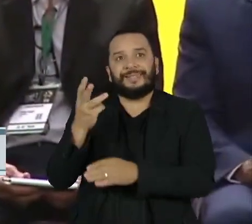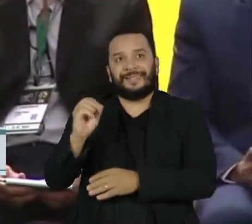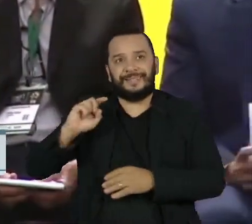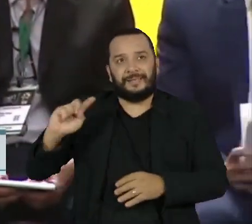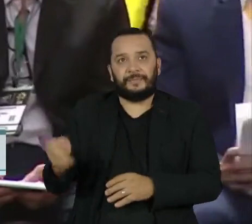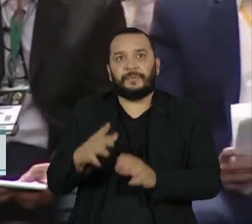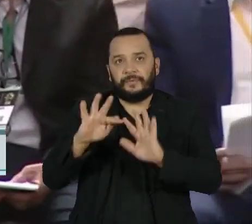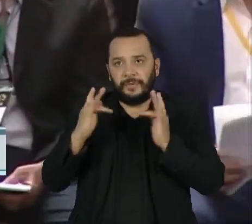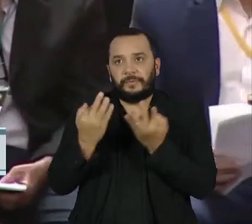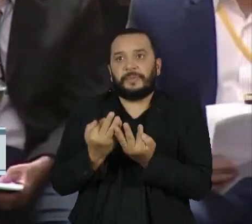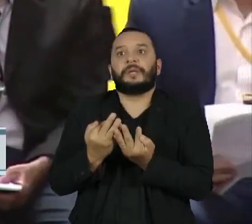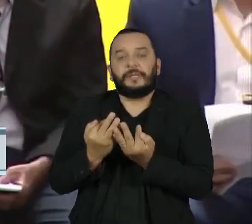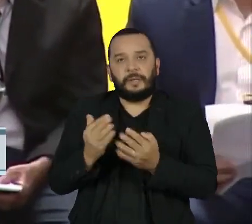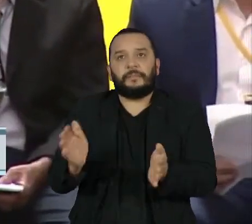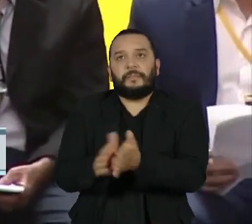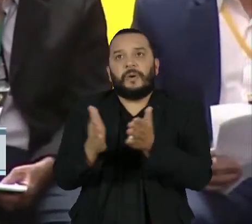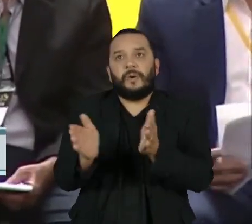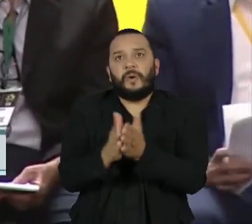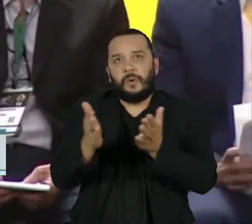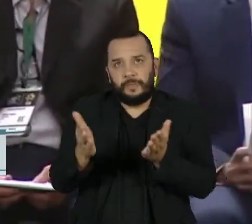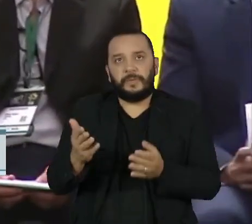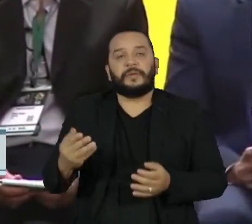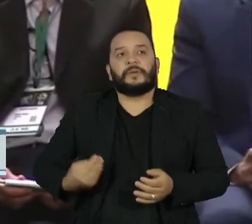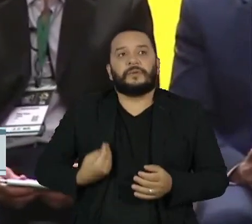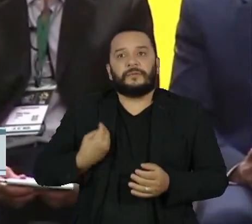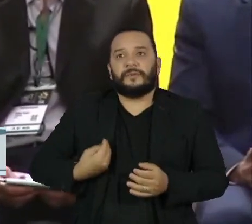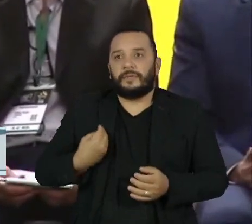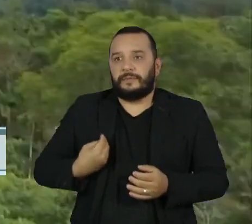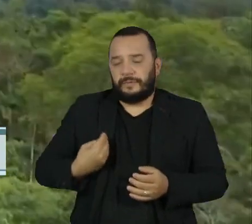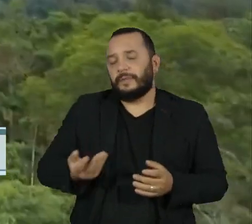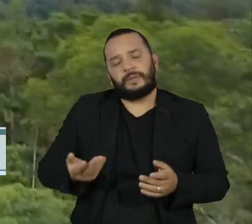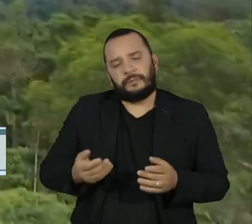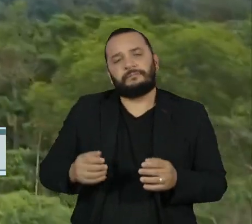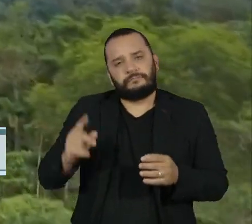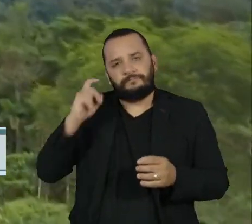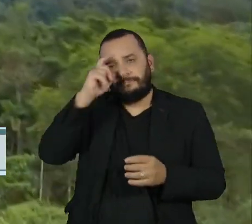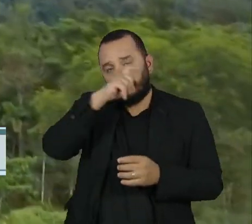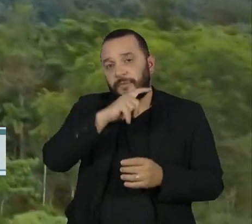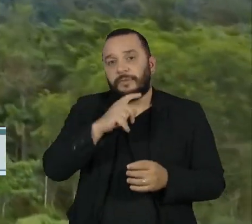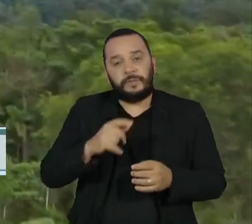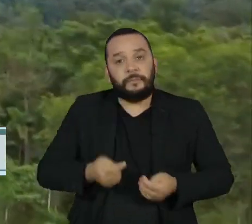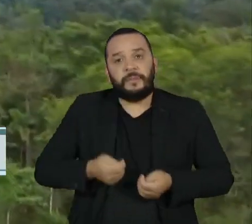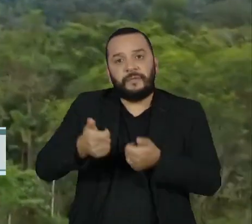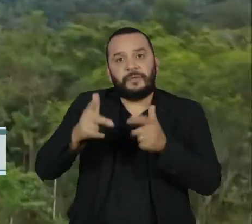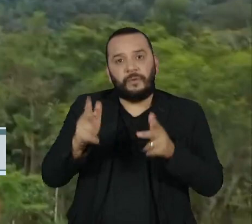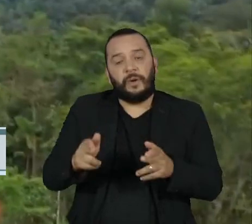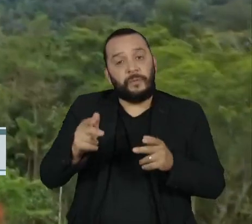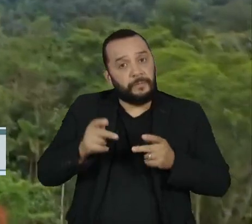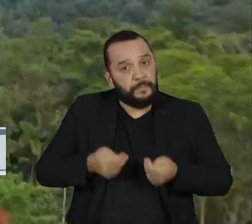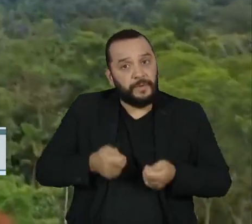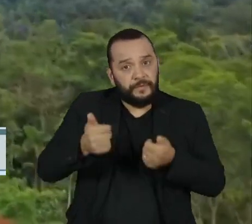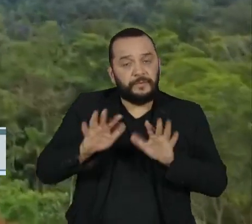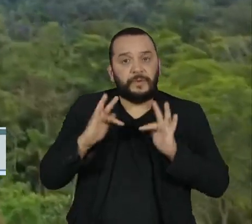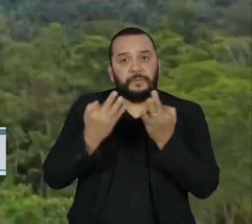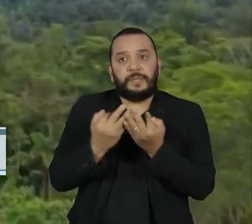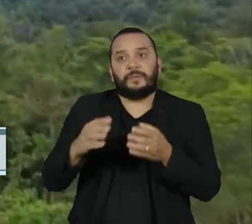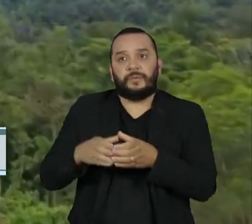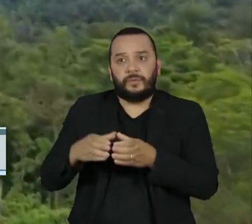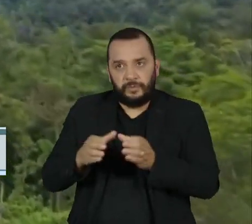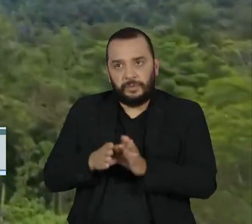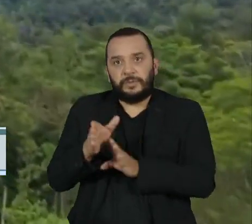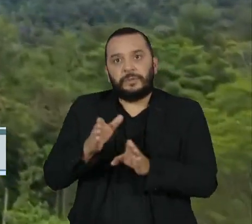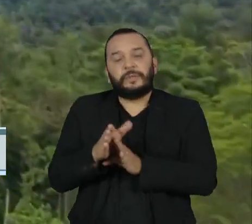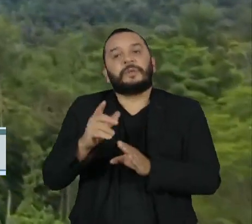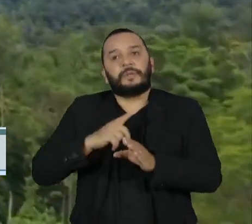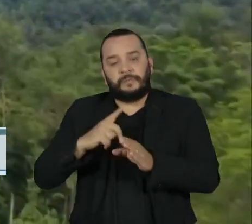vivem em situação de fragilidade de forma semelhante ao Bolsa Família o conselhão também realizará uma mesa de investidores em